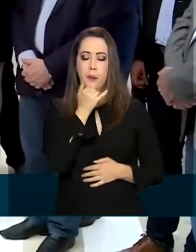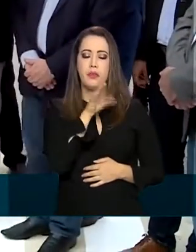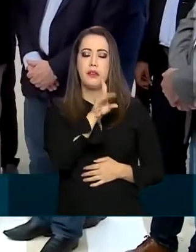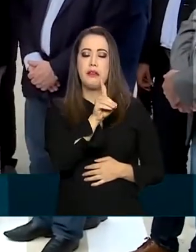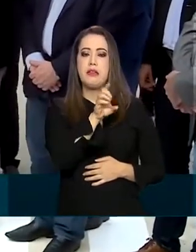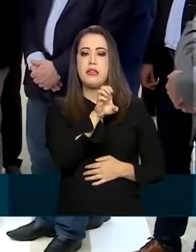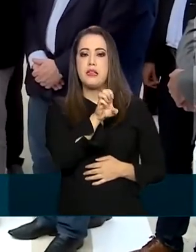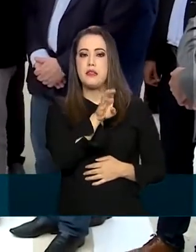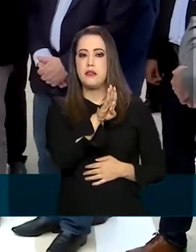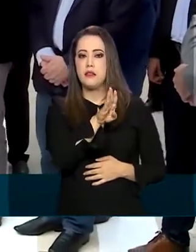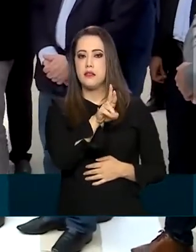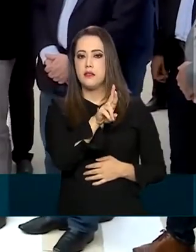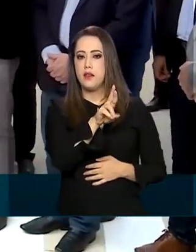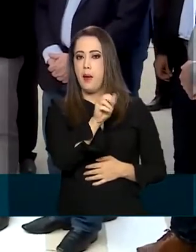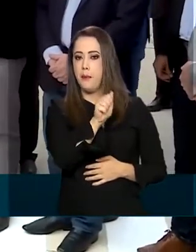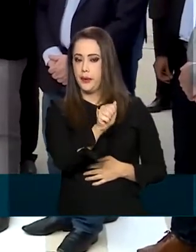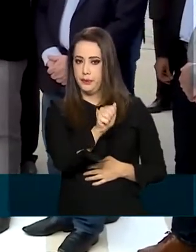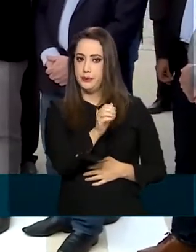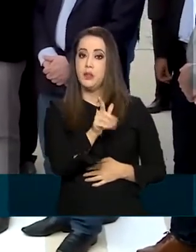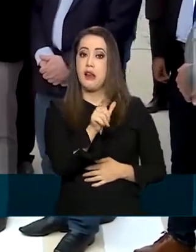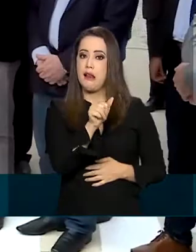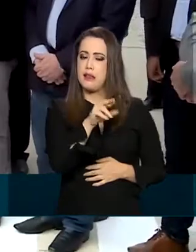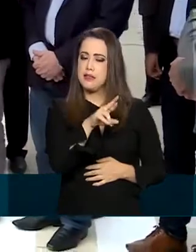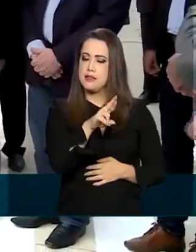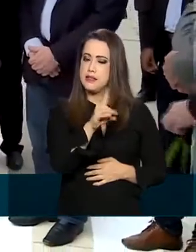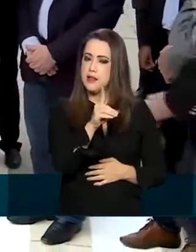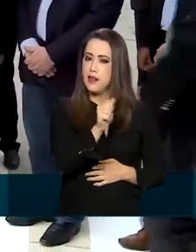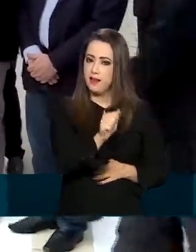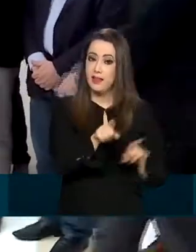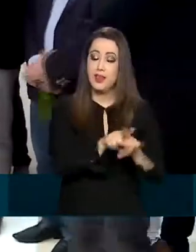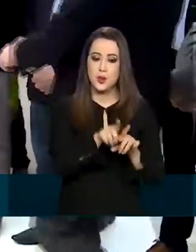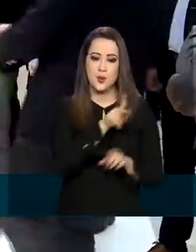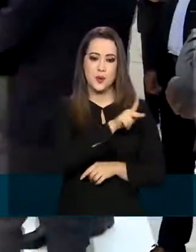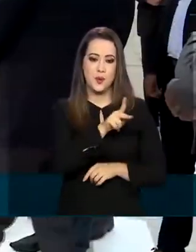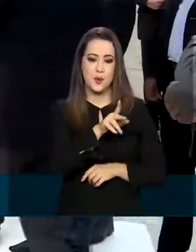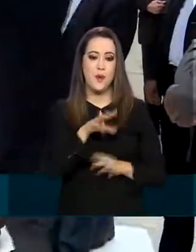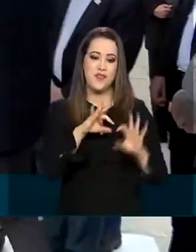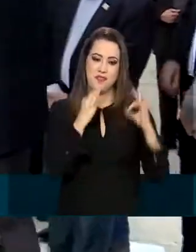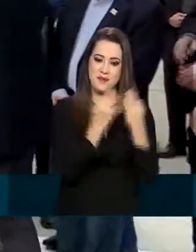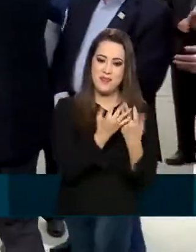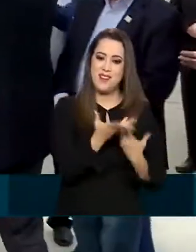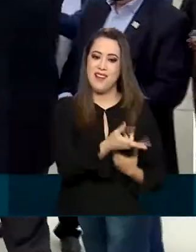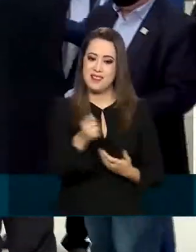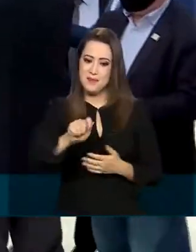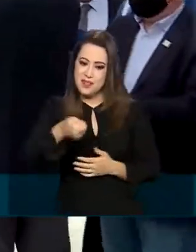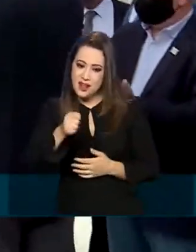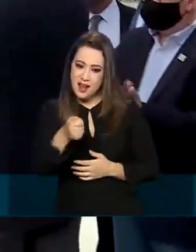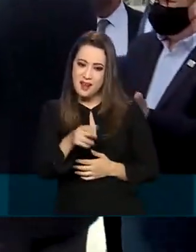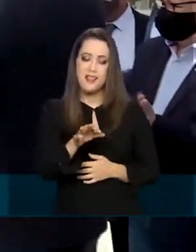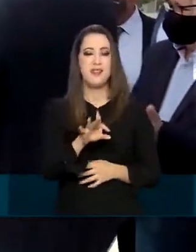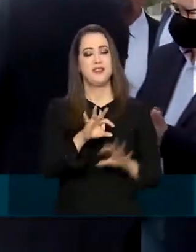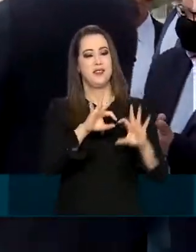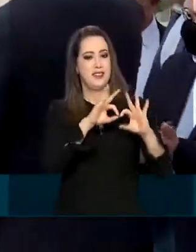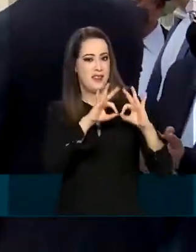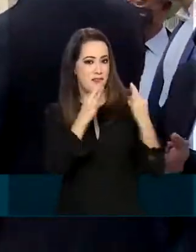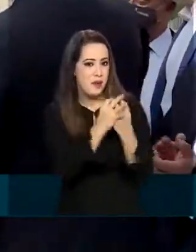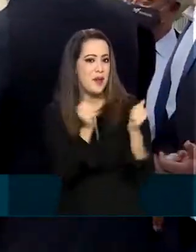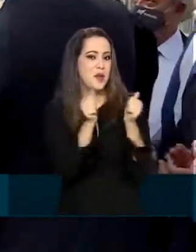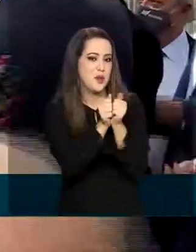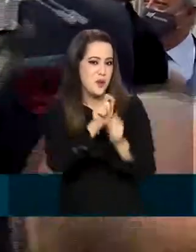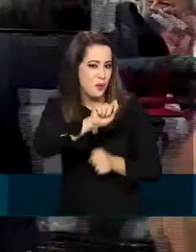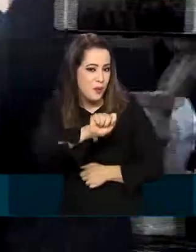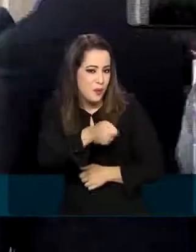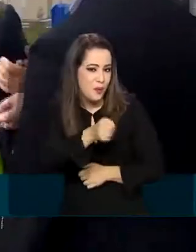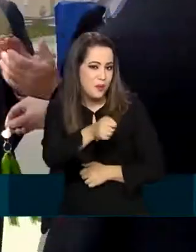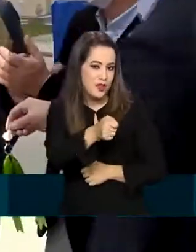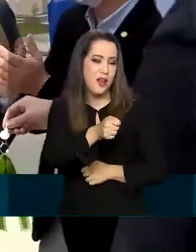sua unidade habitacional das mãos do presidente da República, Jair Bolsonaro. A gente vê, então,